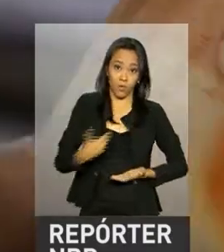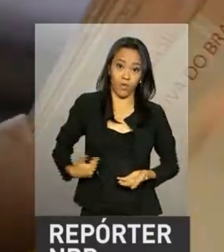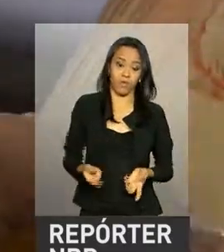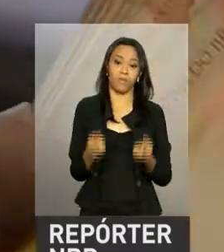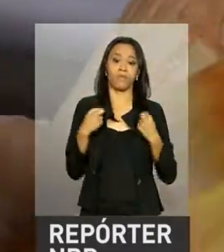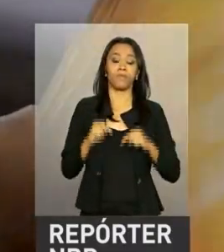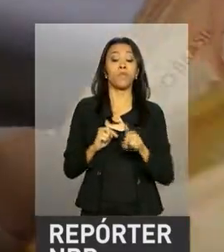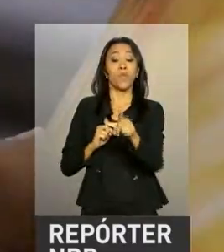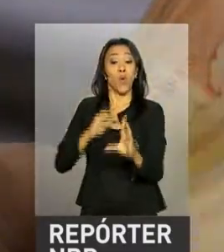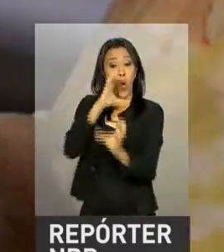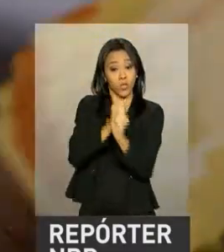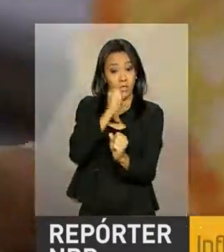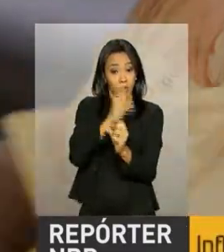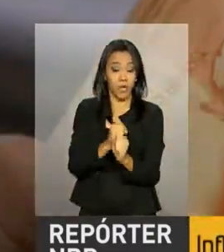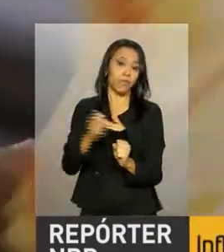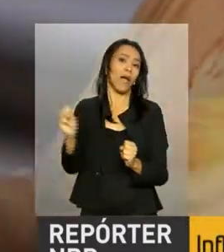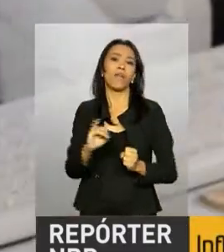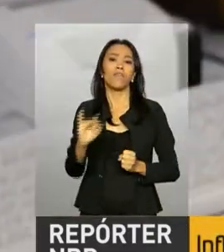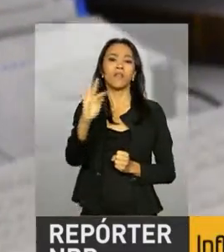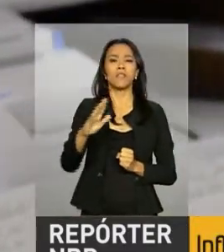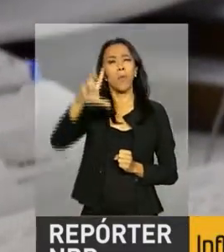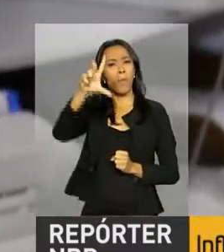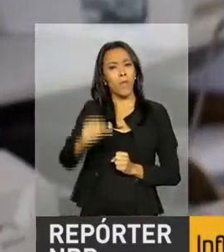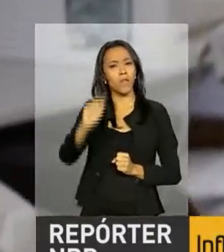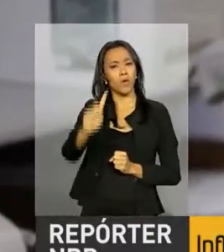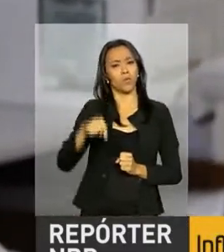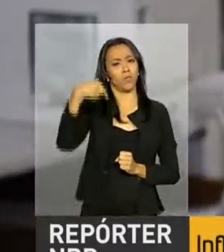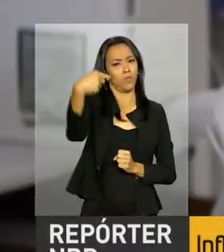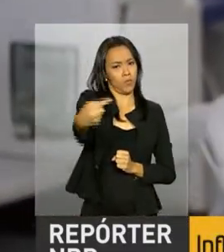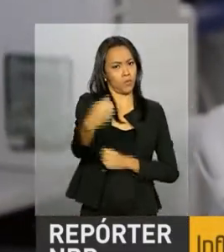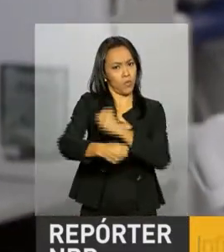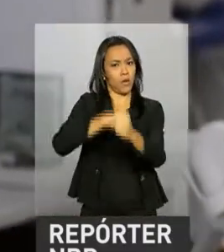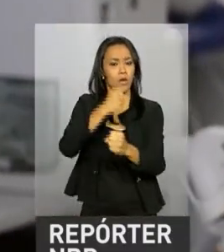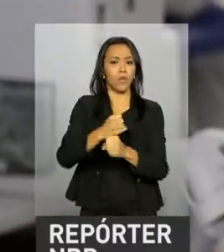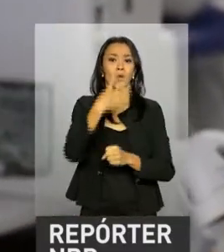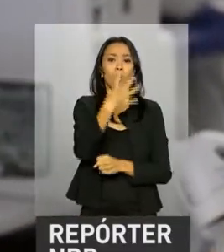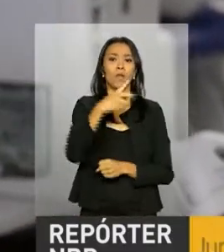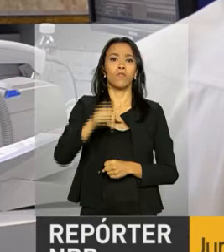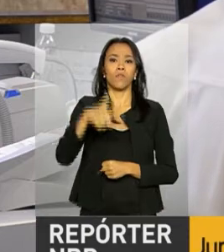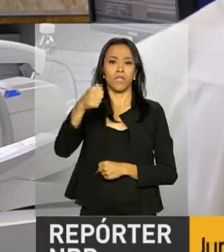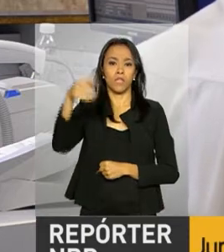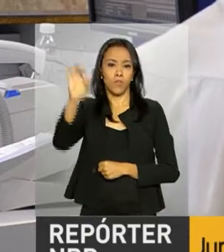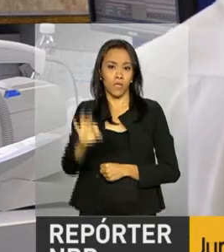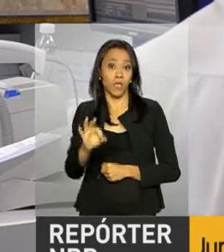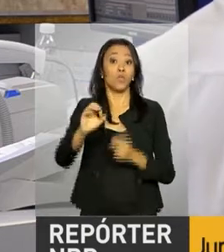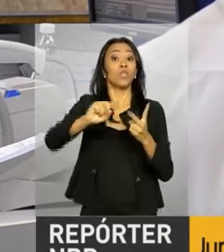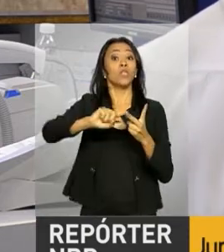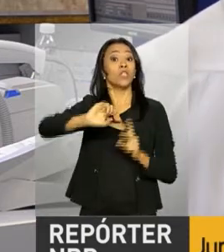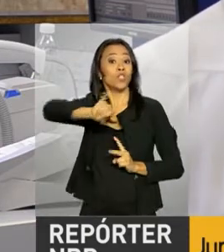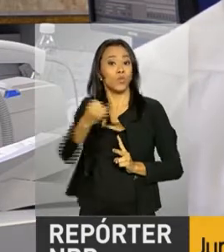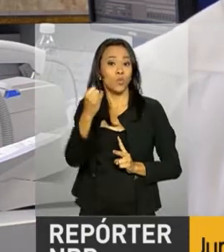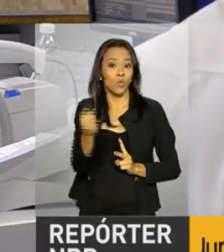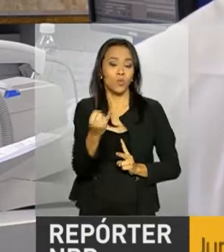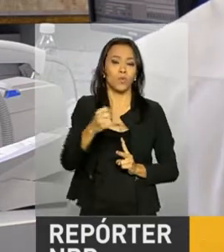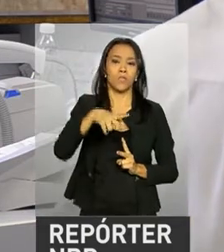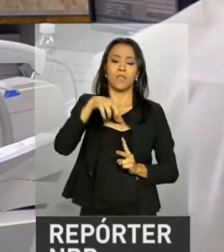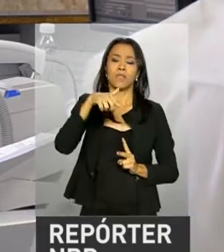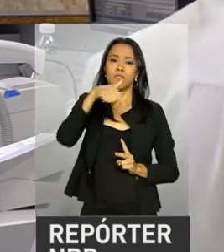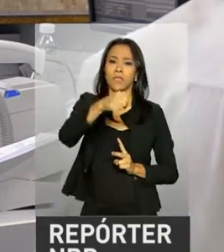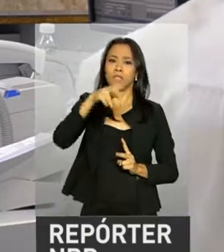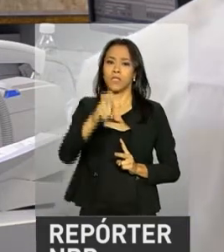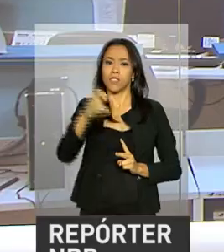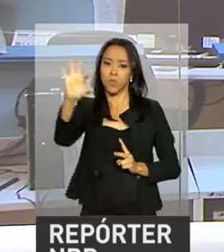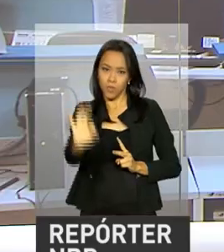prevê ainda a inflação menor no ano que vem de 4,7 por cento e juros de 10,75 por